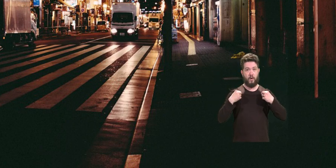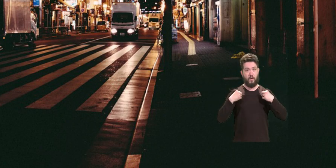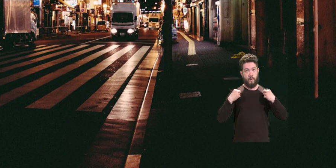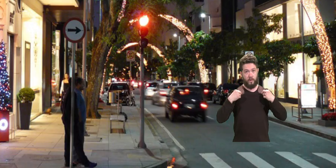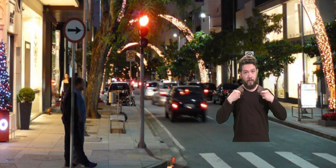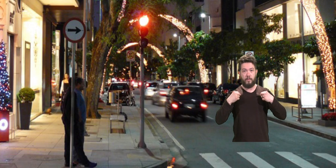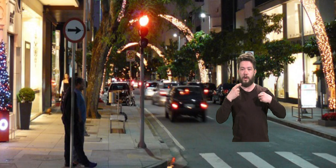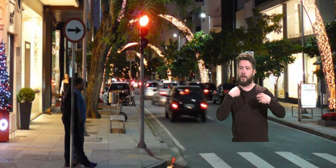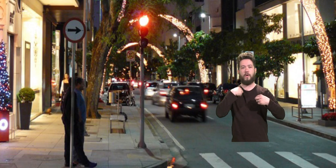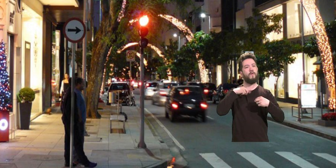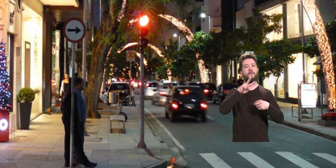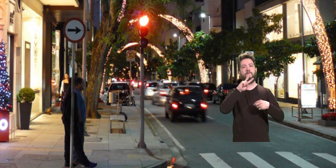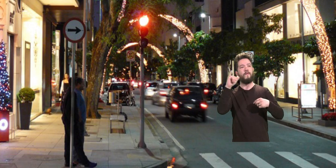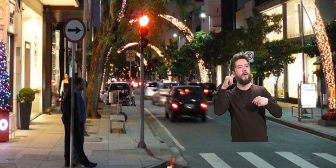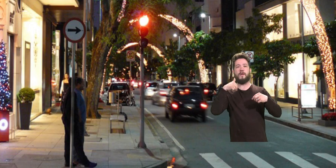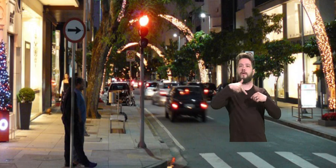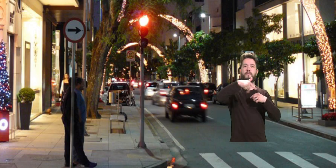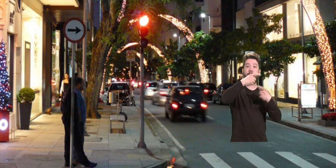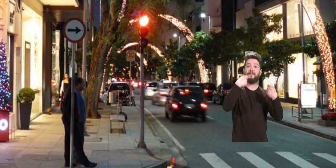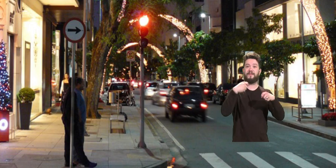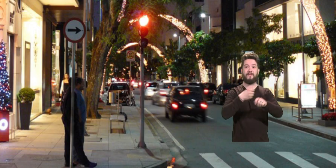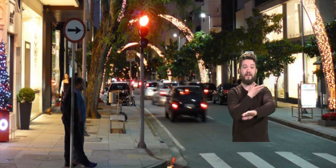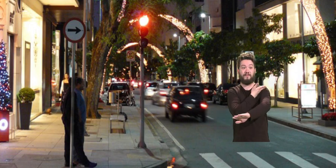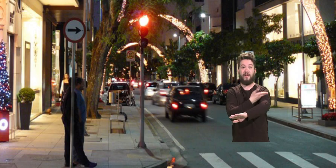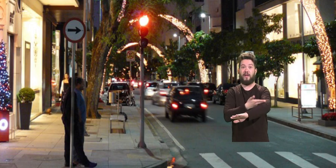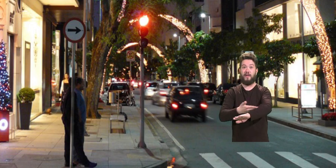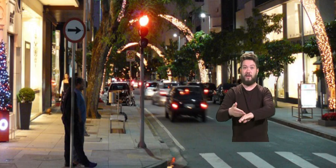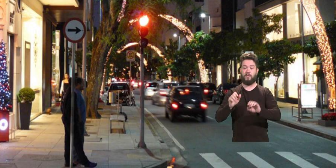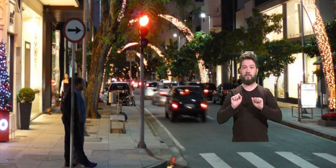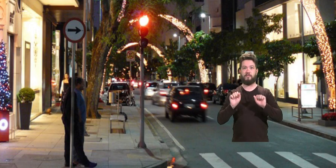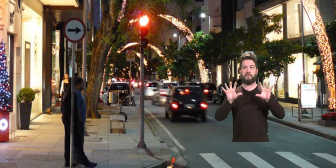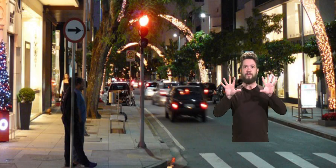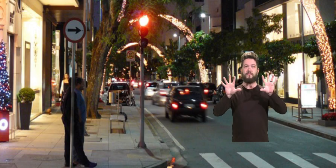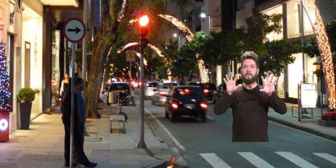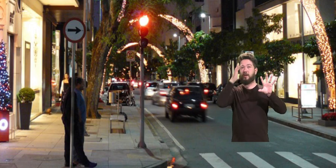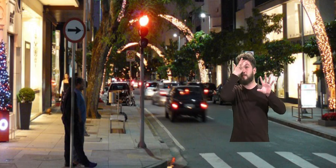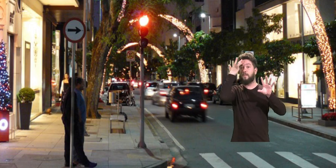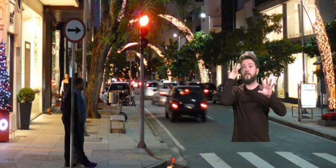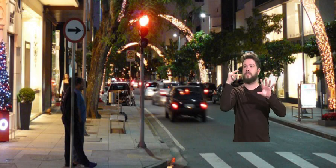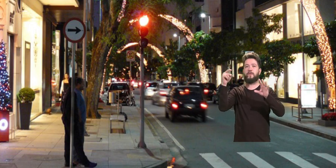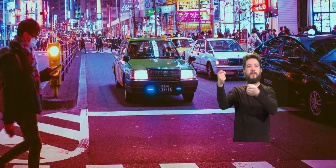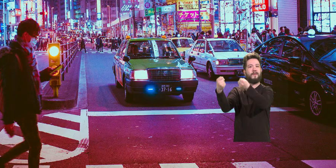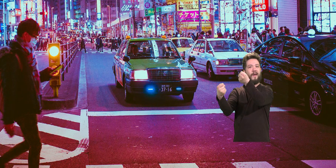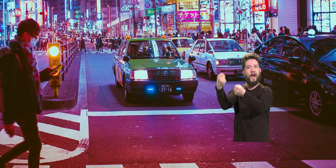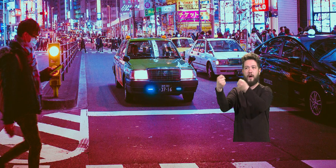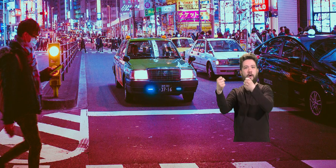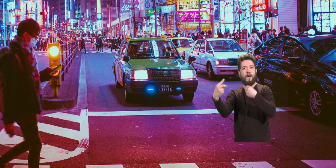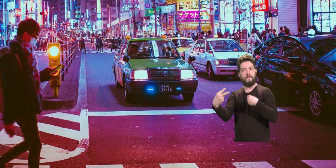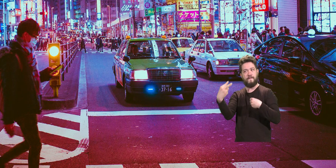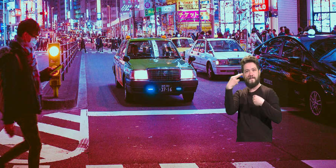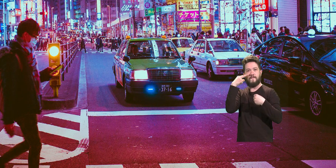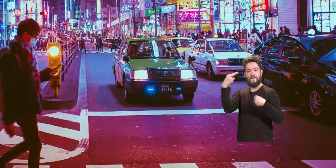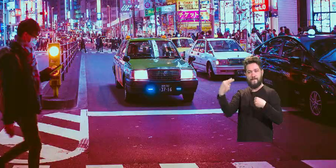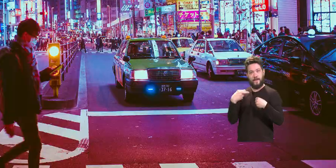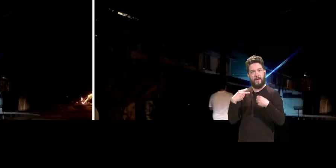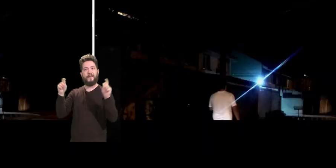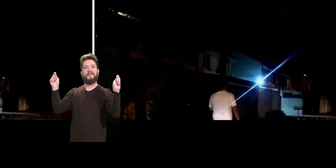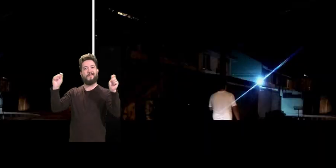para caminhar ou algum objeto refletivo para que os motoristas consigam identificar vocês na rua.